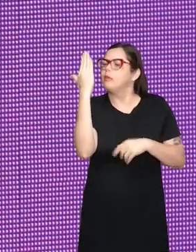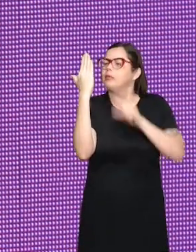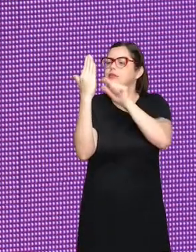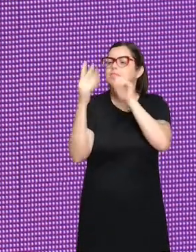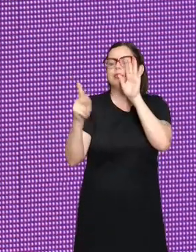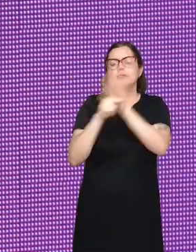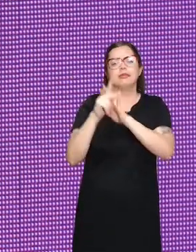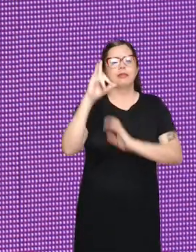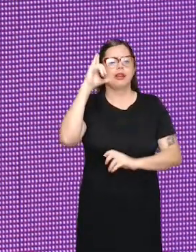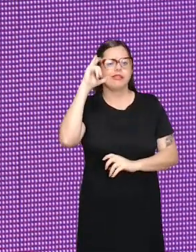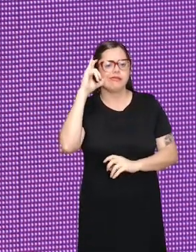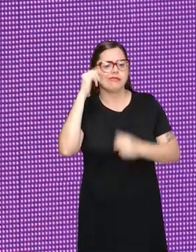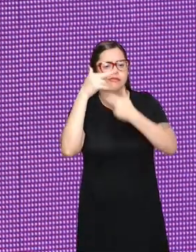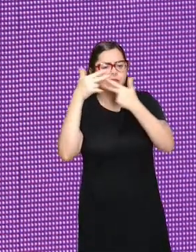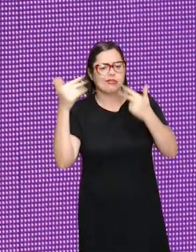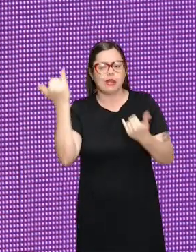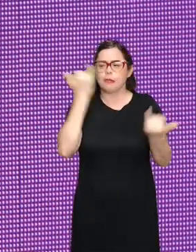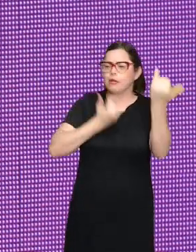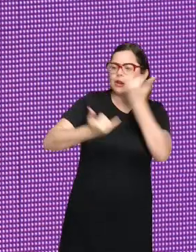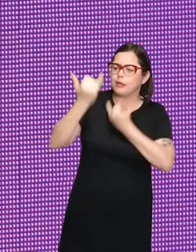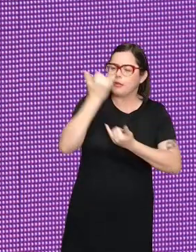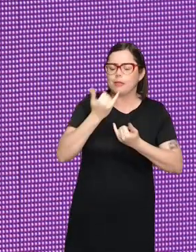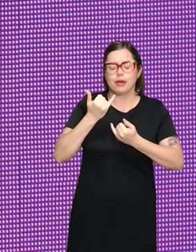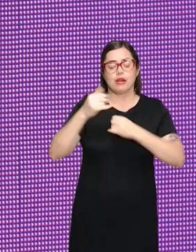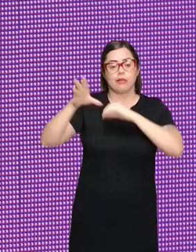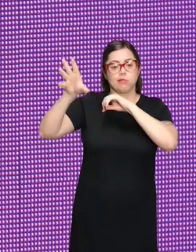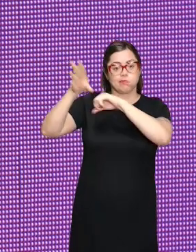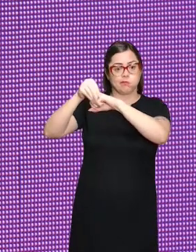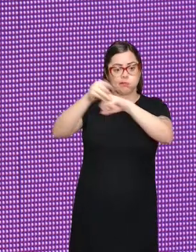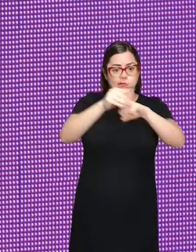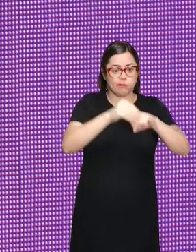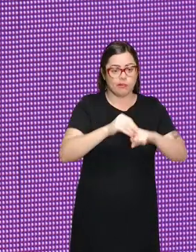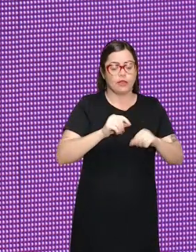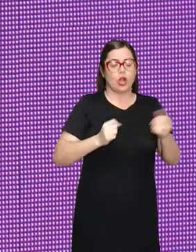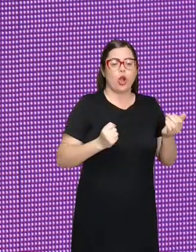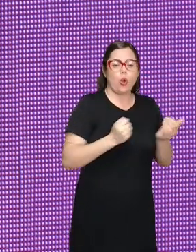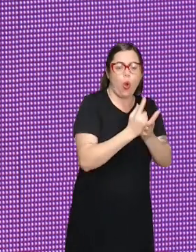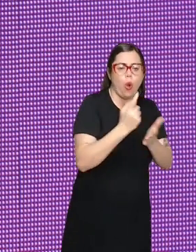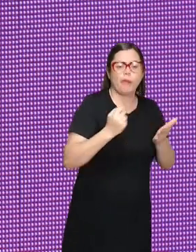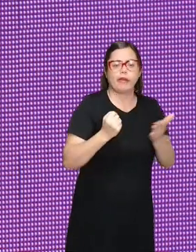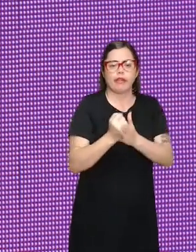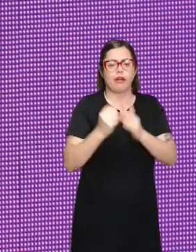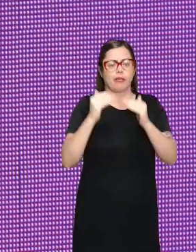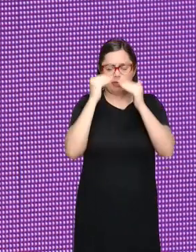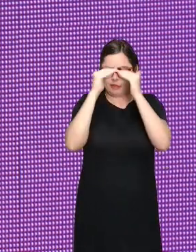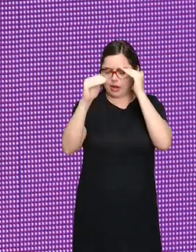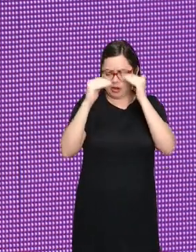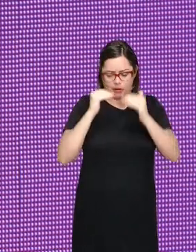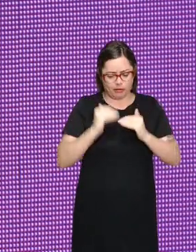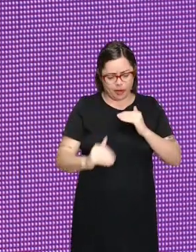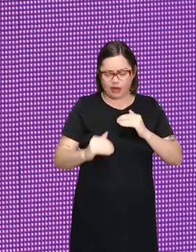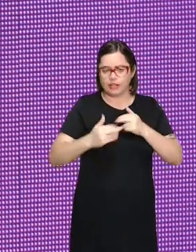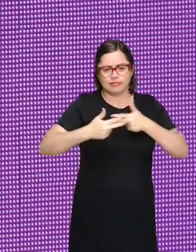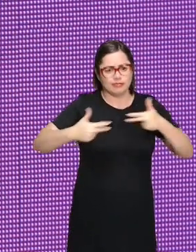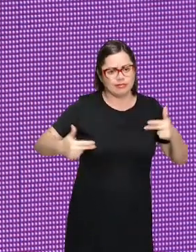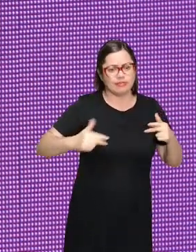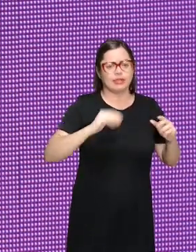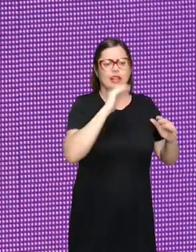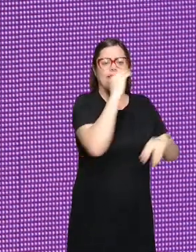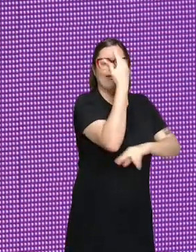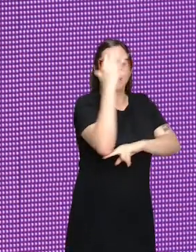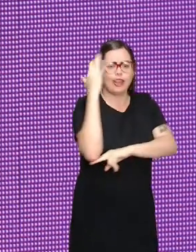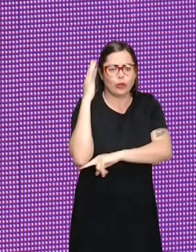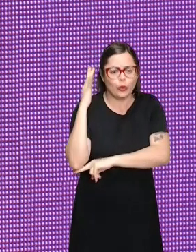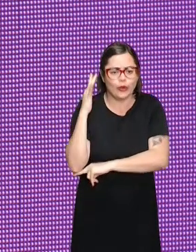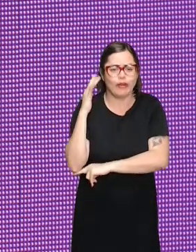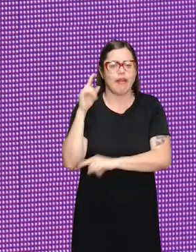resultando num hiperconsumo, e muito mais desconexão da gente, com as outras pessoas, com a natureza. Então,